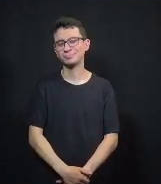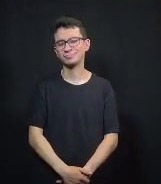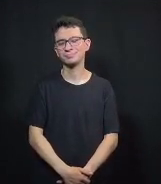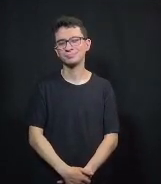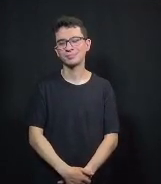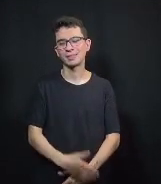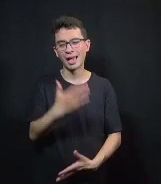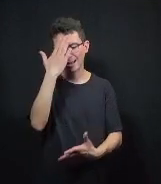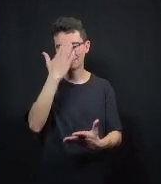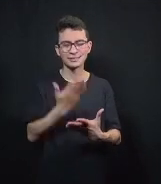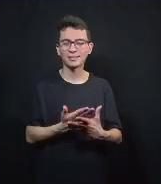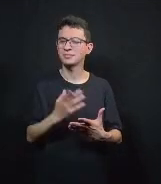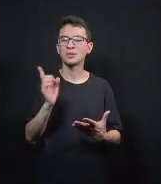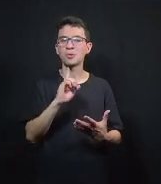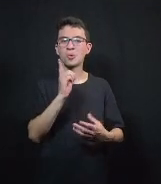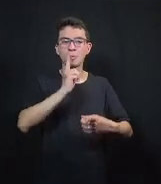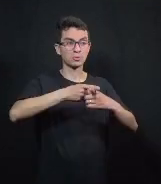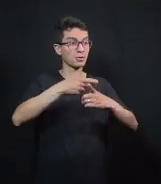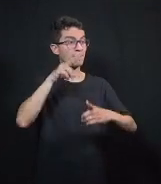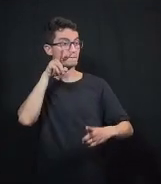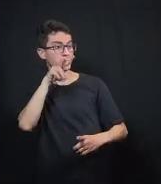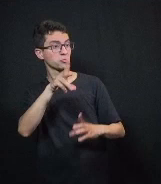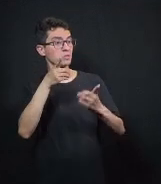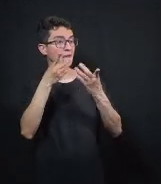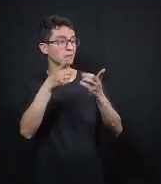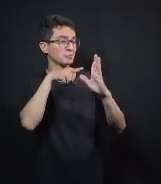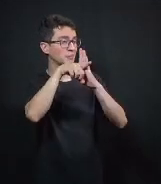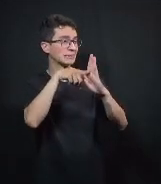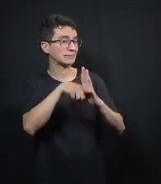para os dados de pesquisa, assim...